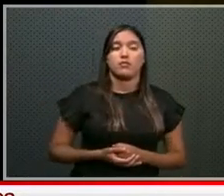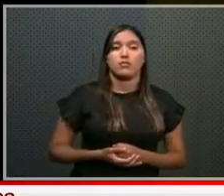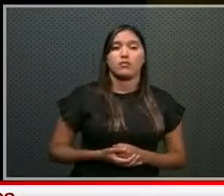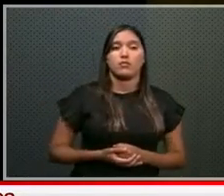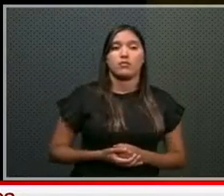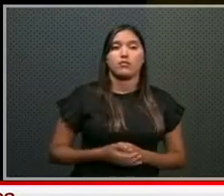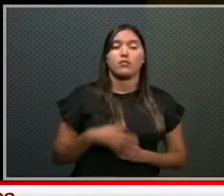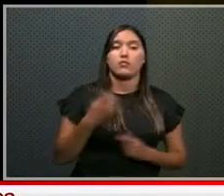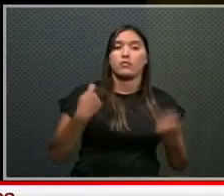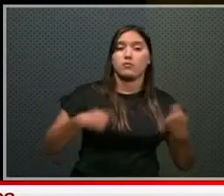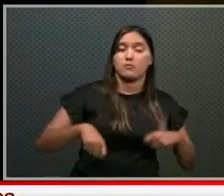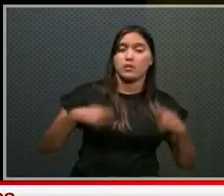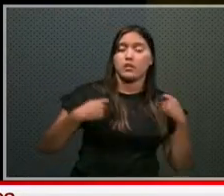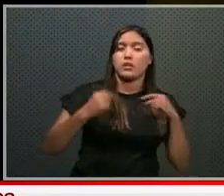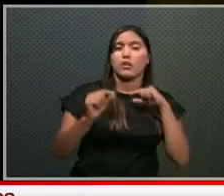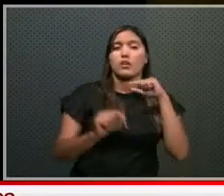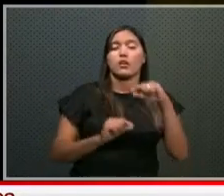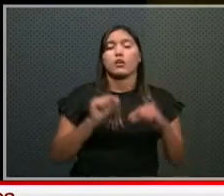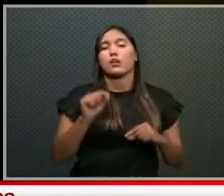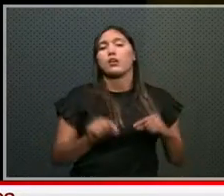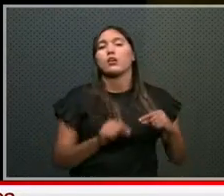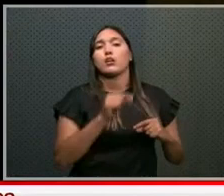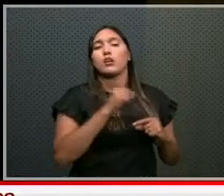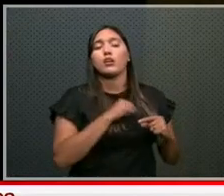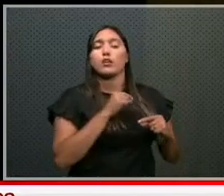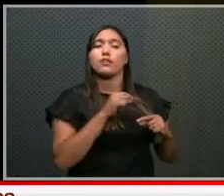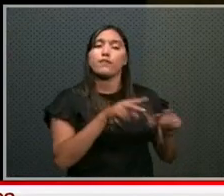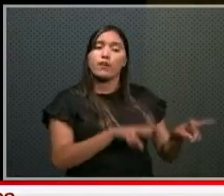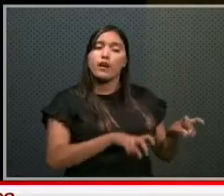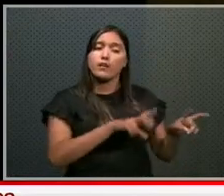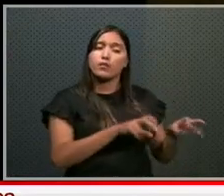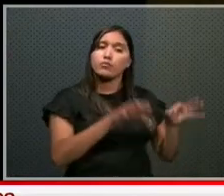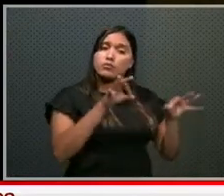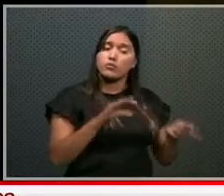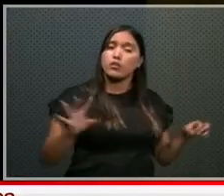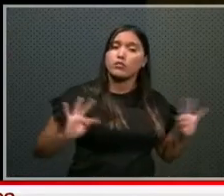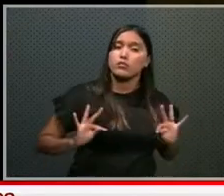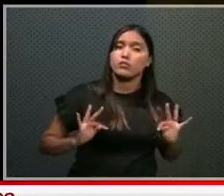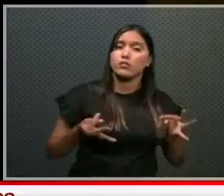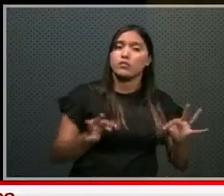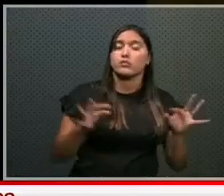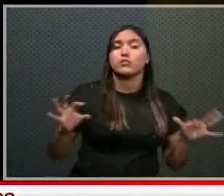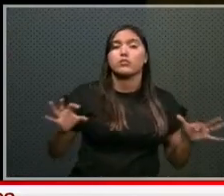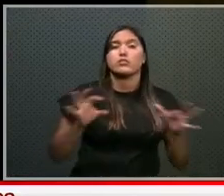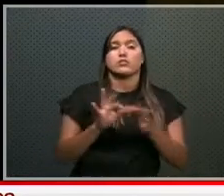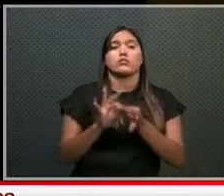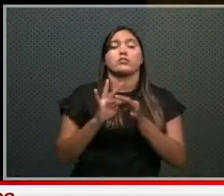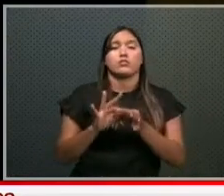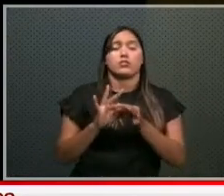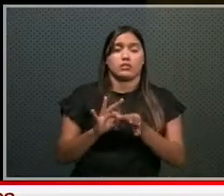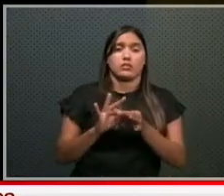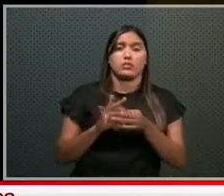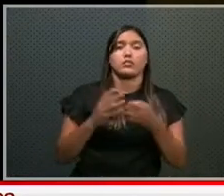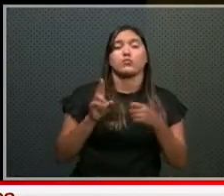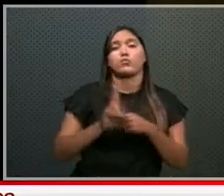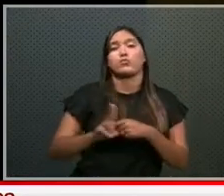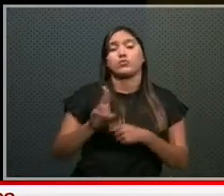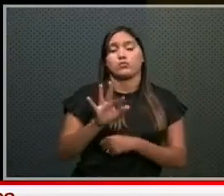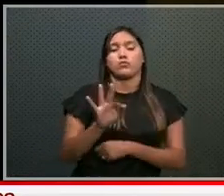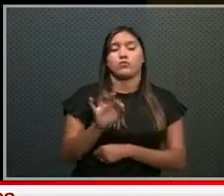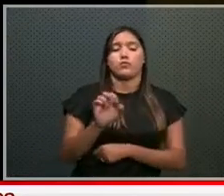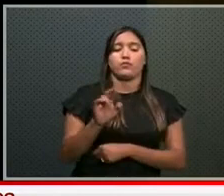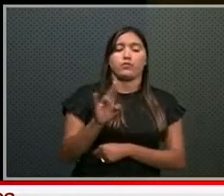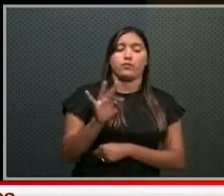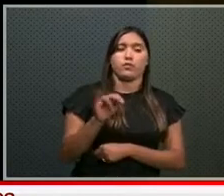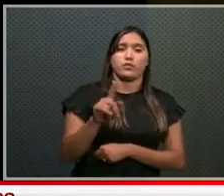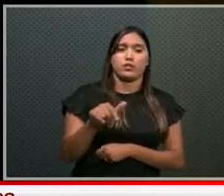dúvida precisaremos sair da agricultura do toco para uma agricultura mais tecnológica e conectada com utilização de fertilizantes